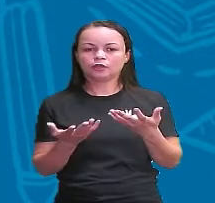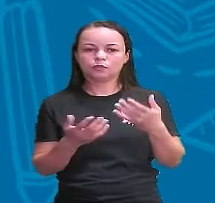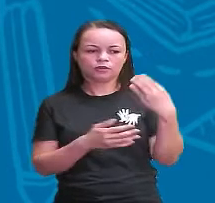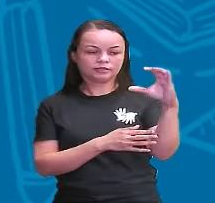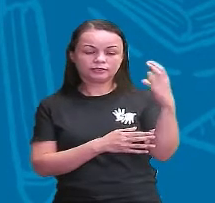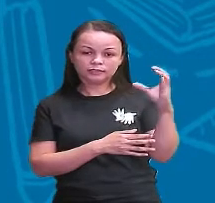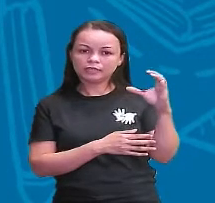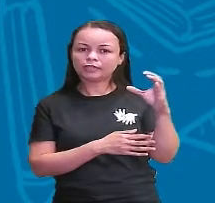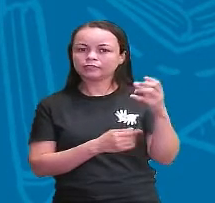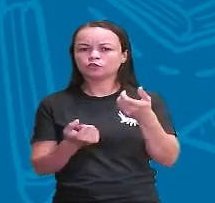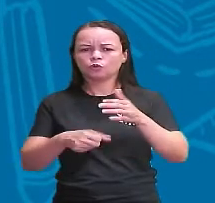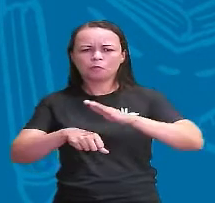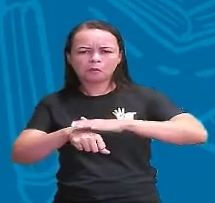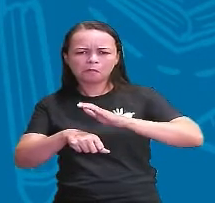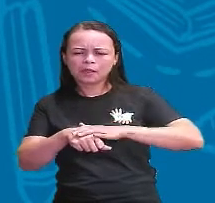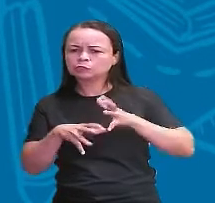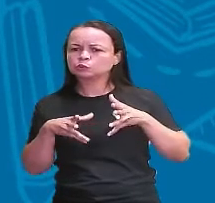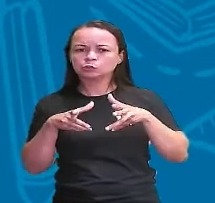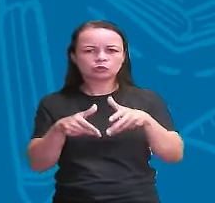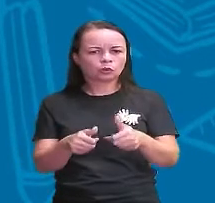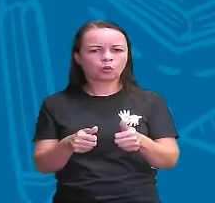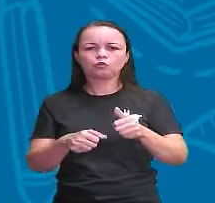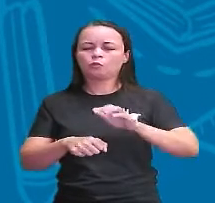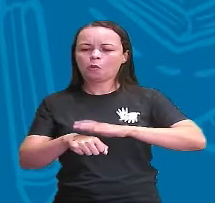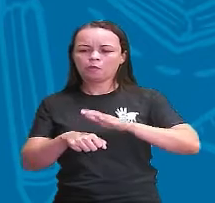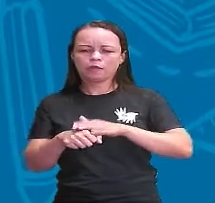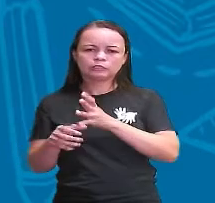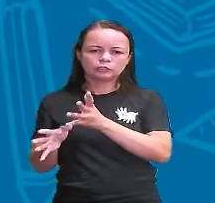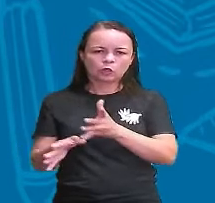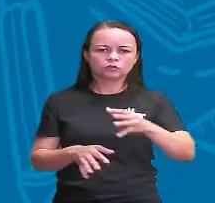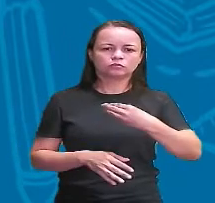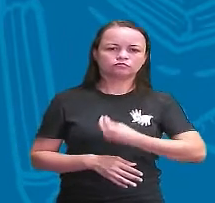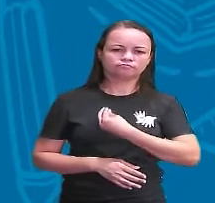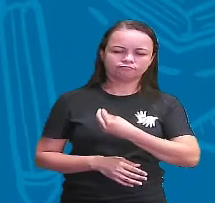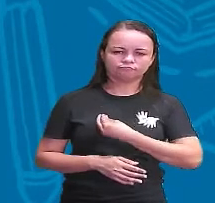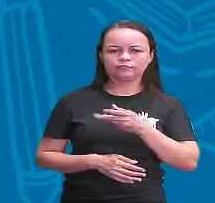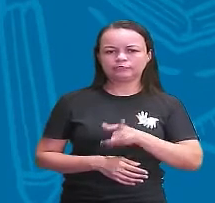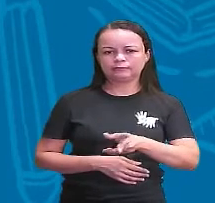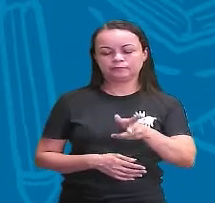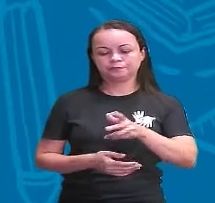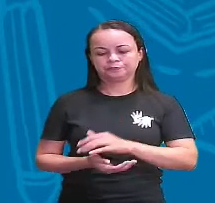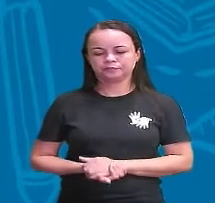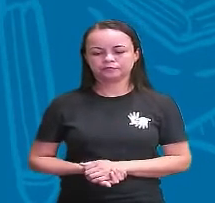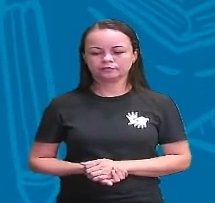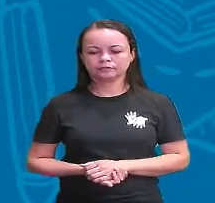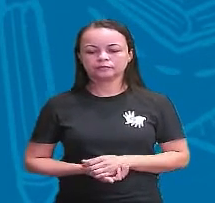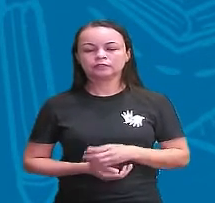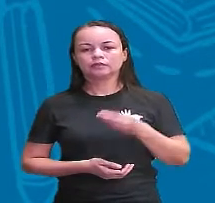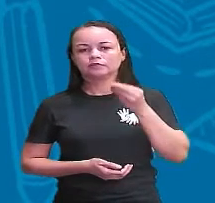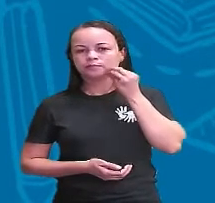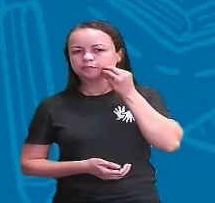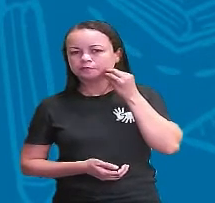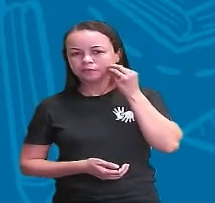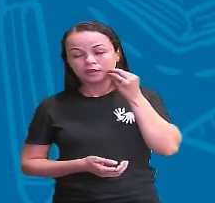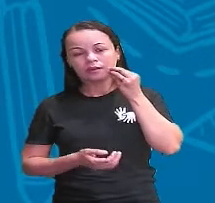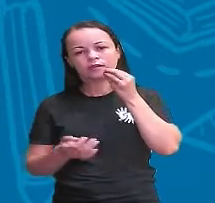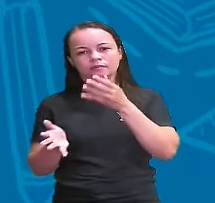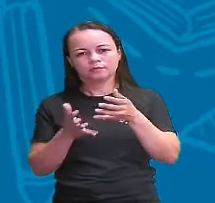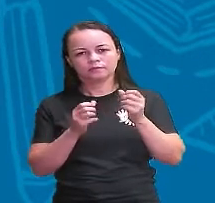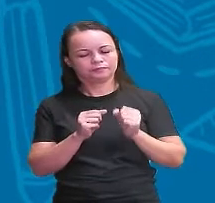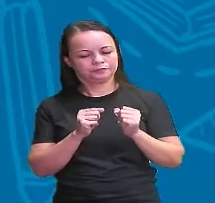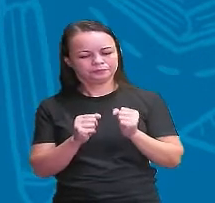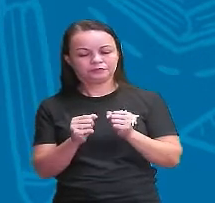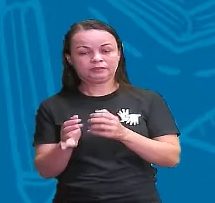em todos os momentos, a todo momento da nossa vida, a ciência vai estar presente. Os experimentos podem ser realizados